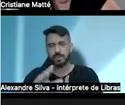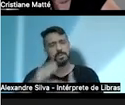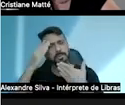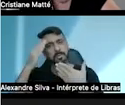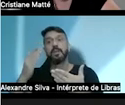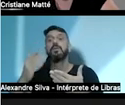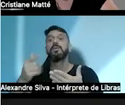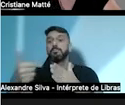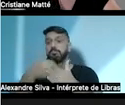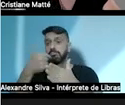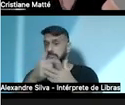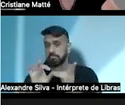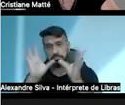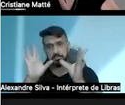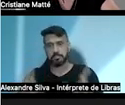perguntas.